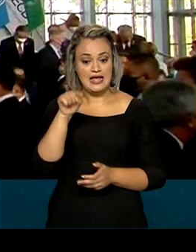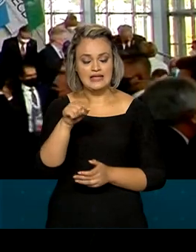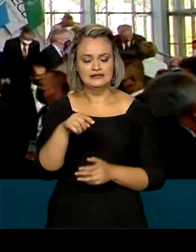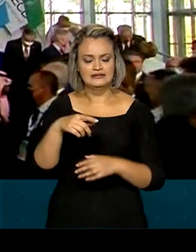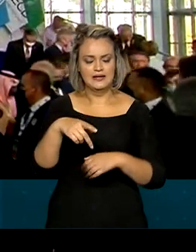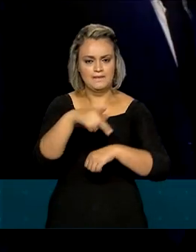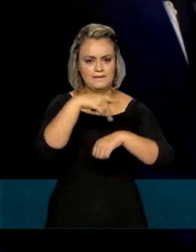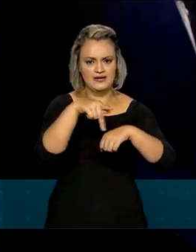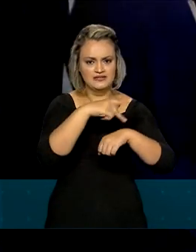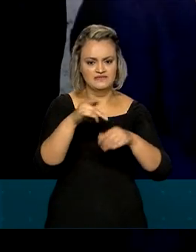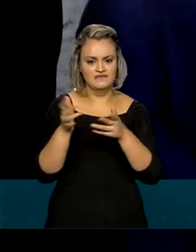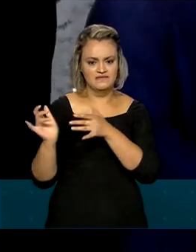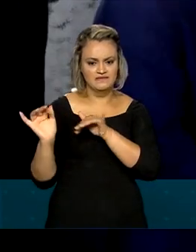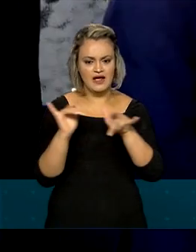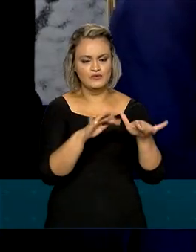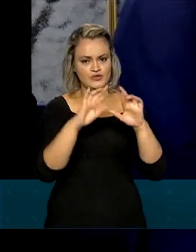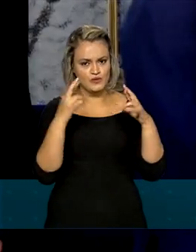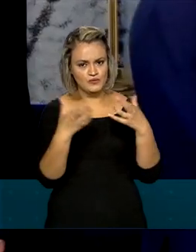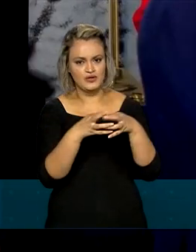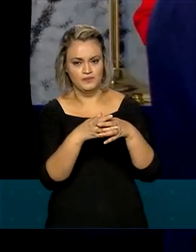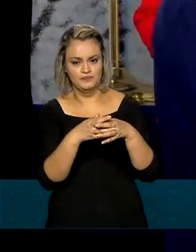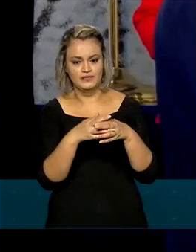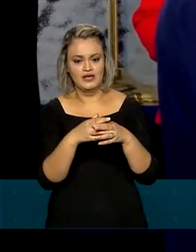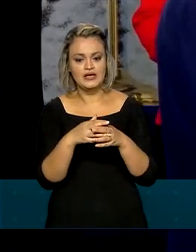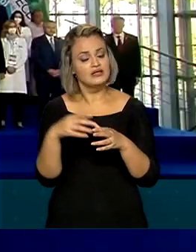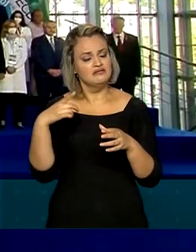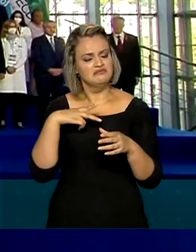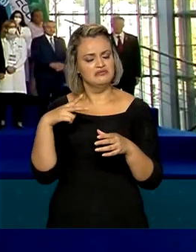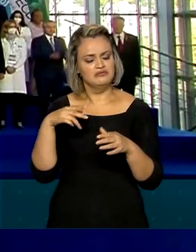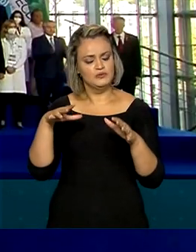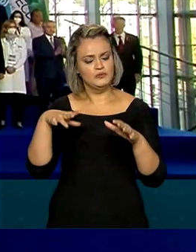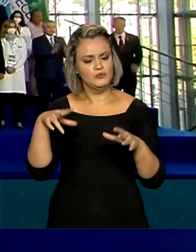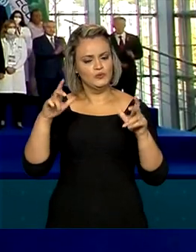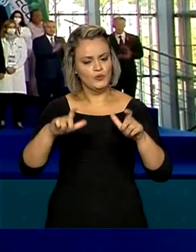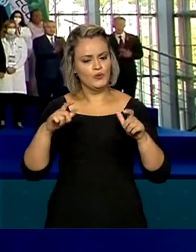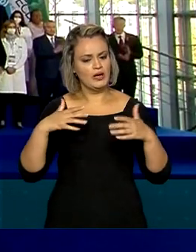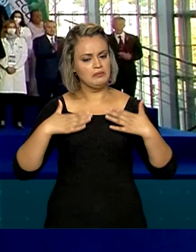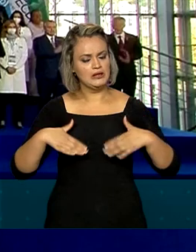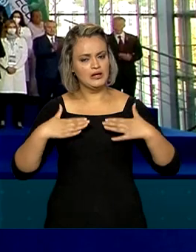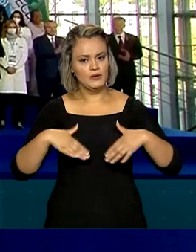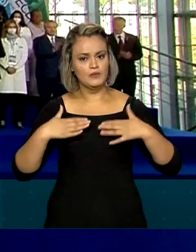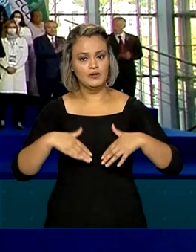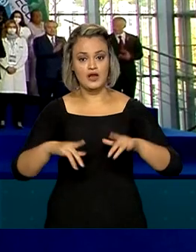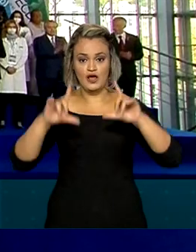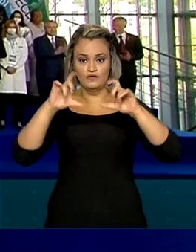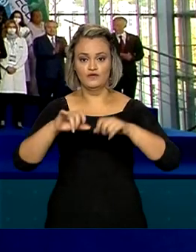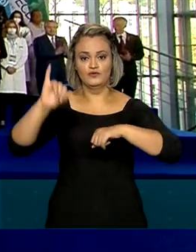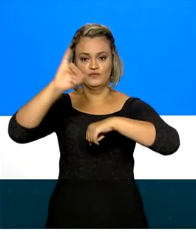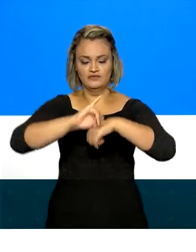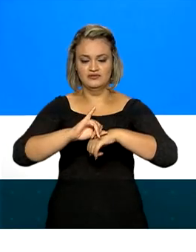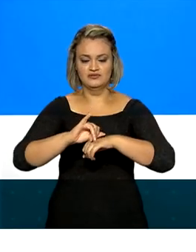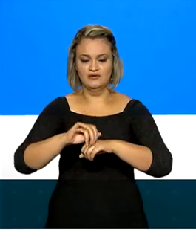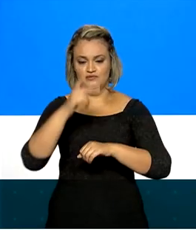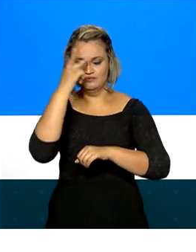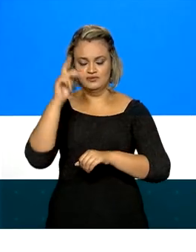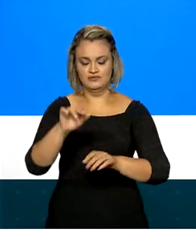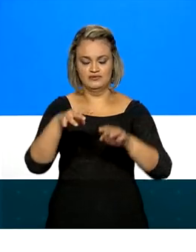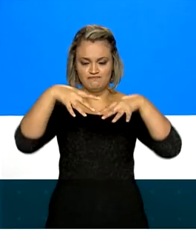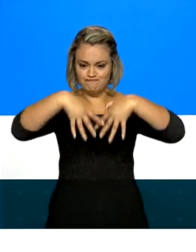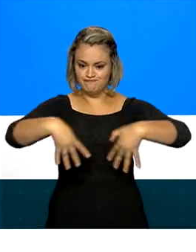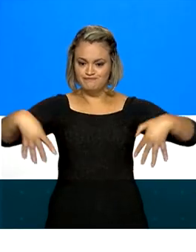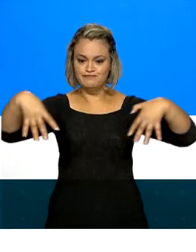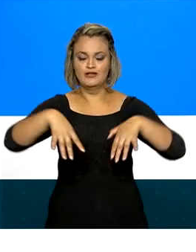nações convidadas. Na abertura, clima descontraído e a foto oficial com os líderes lado a lado. Depois,